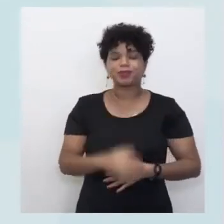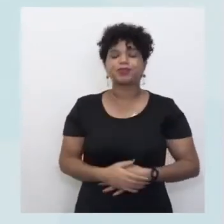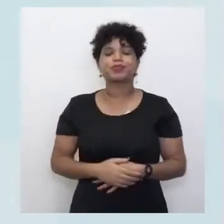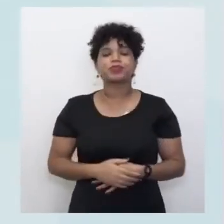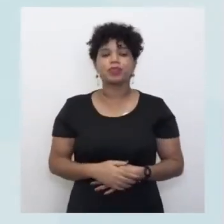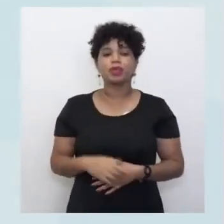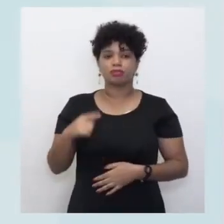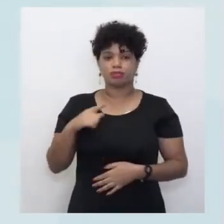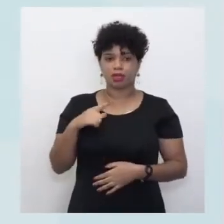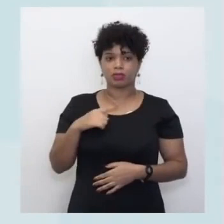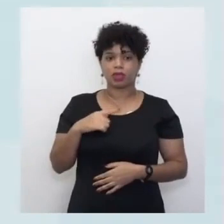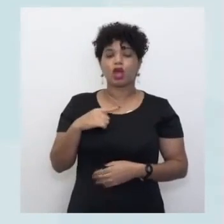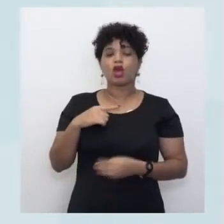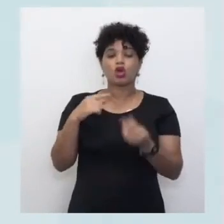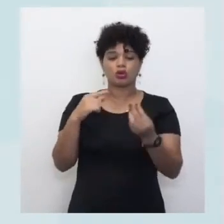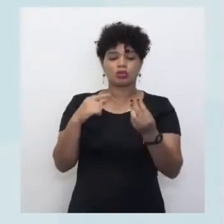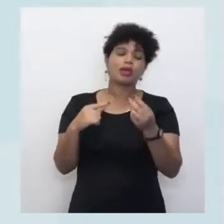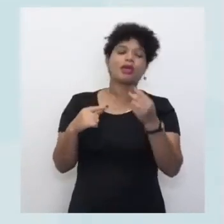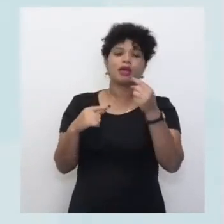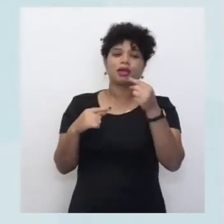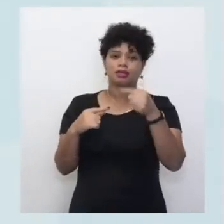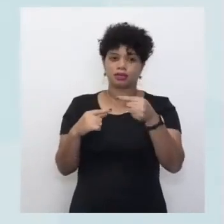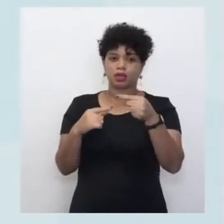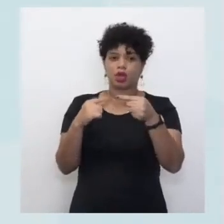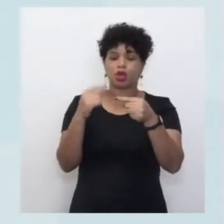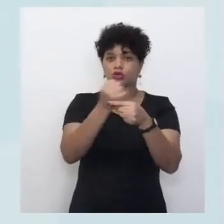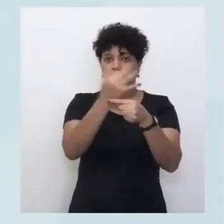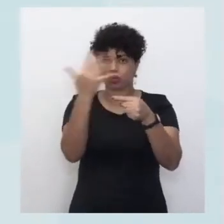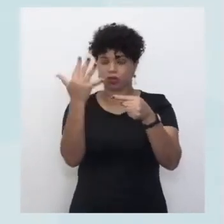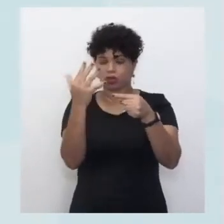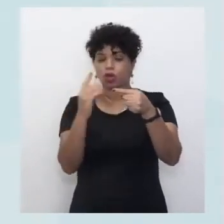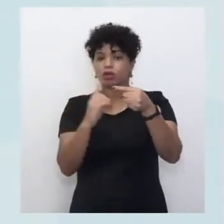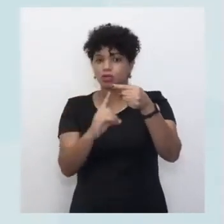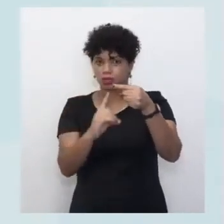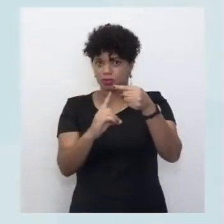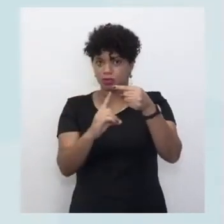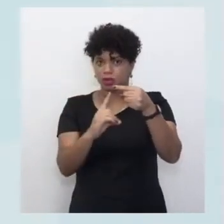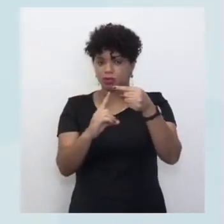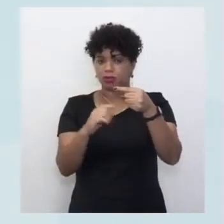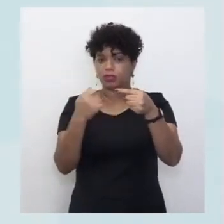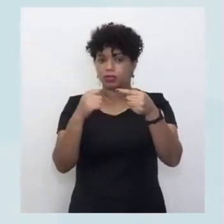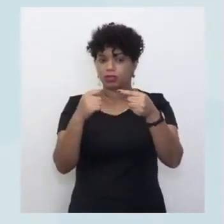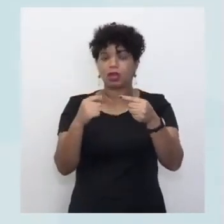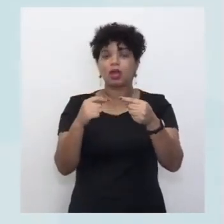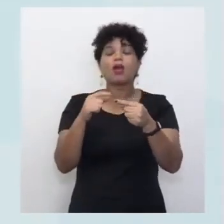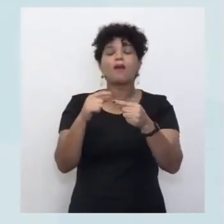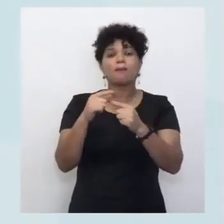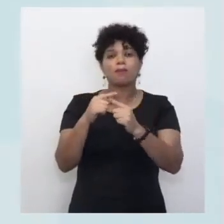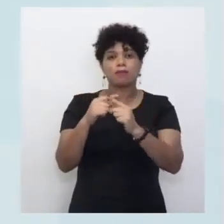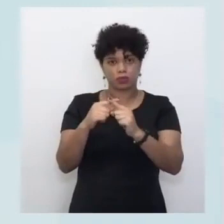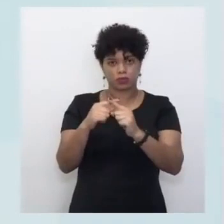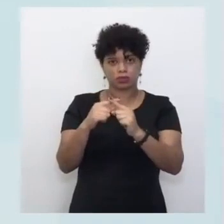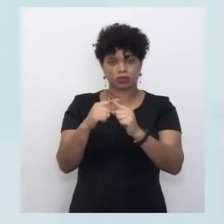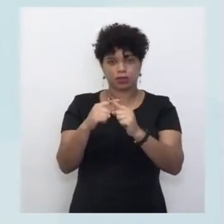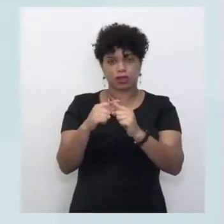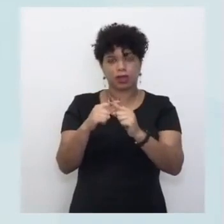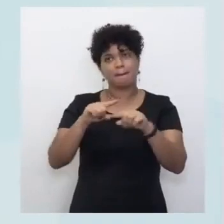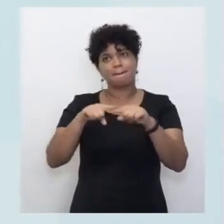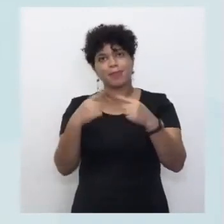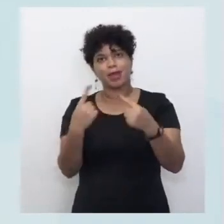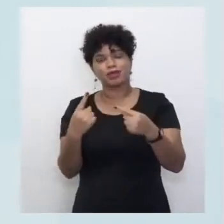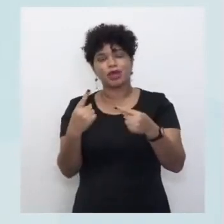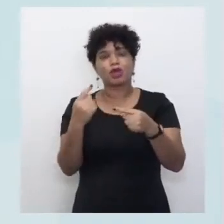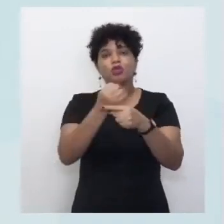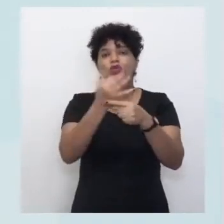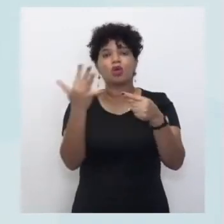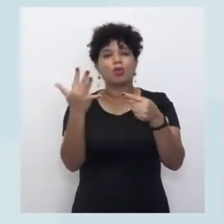multiplicamos o numerador e o denominador por raiz cúbica de B ao quadrado. No numerador não dá para efetuar a